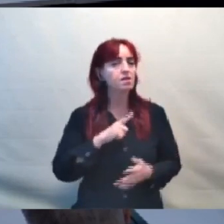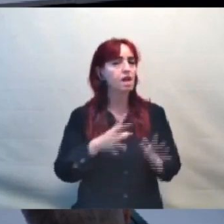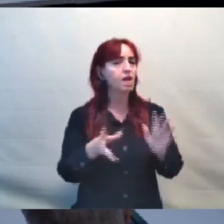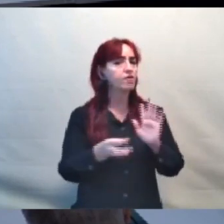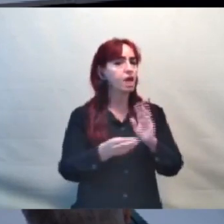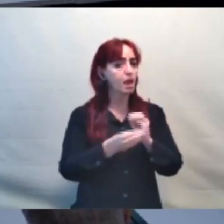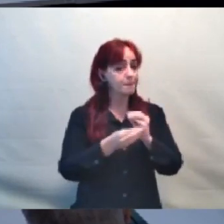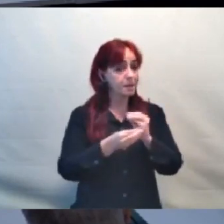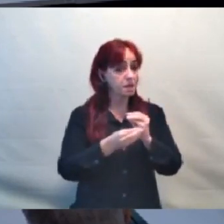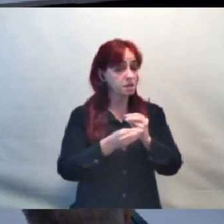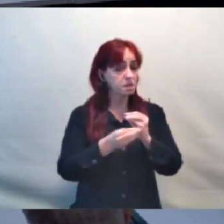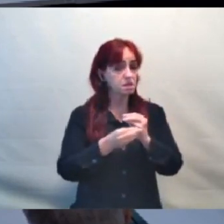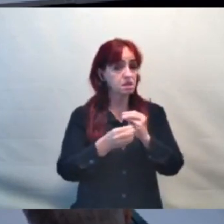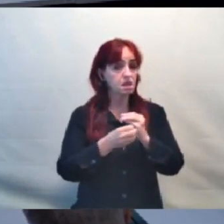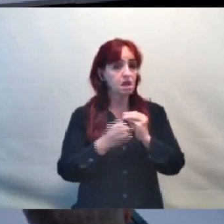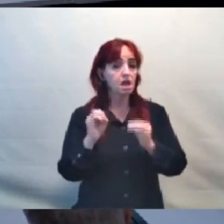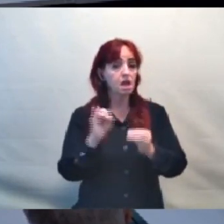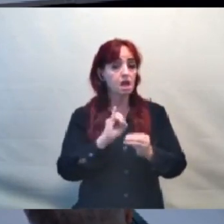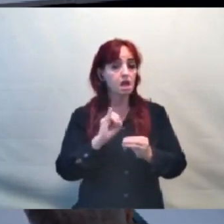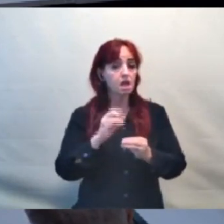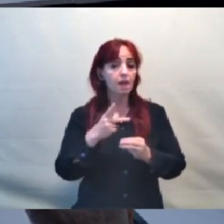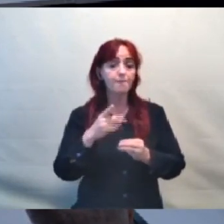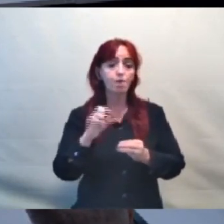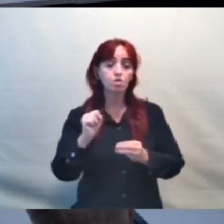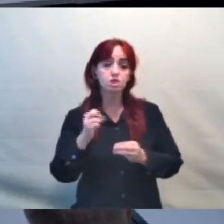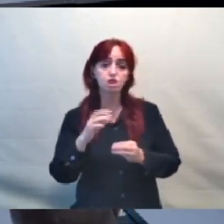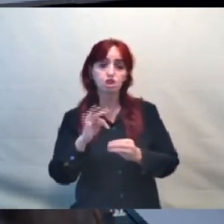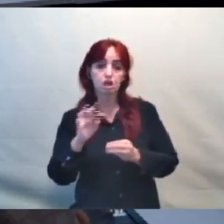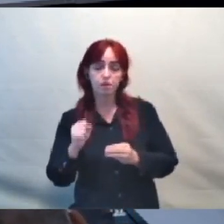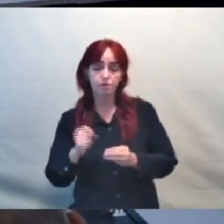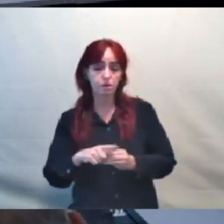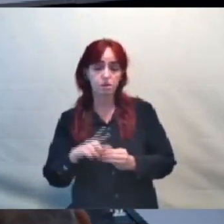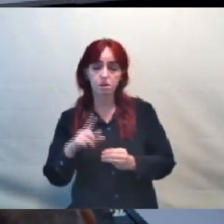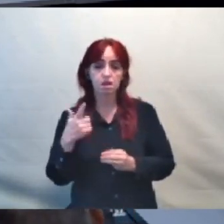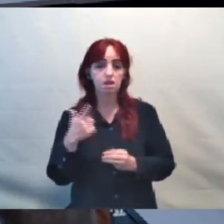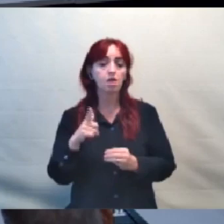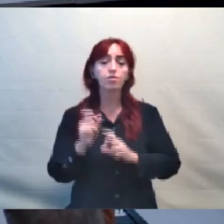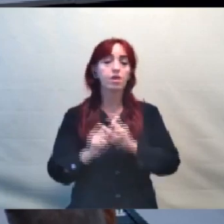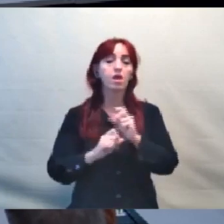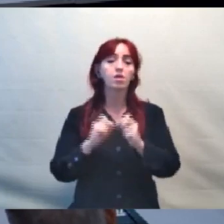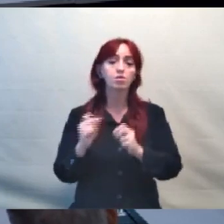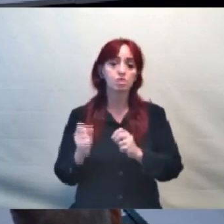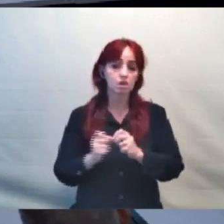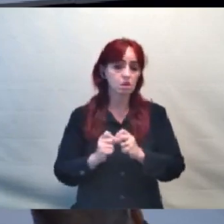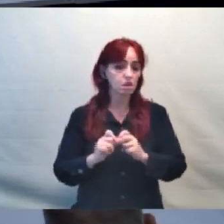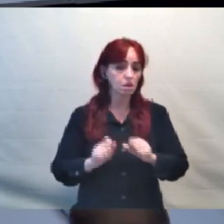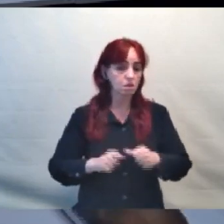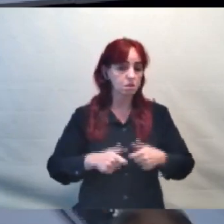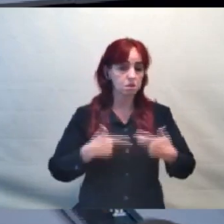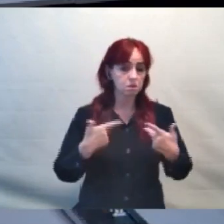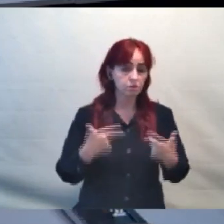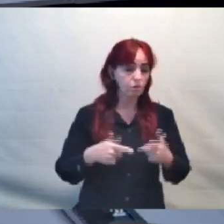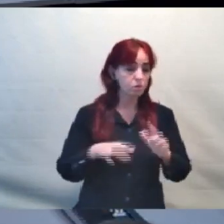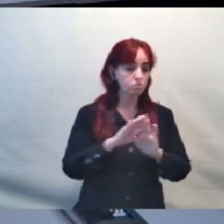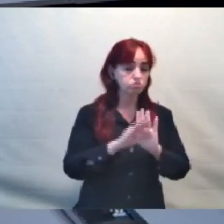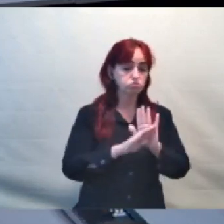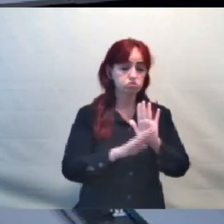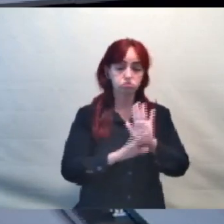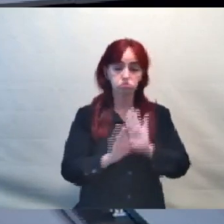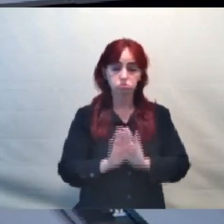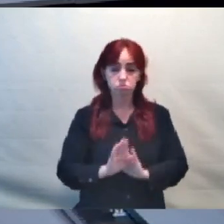que elas foram empenhadas. Teve algumas que foram empenhadas, mas elas ainda também não